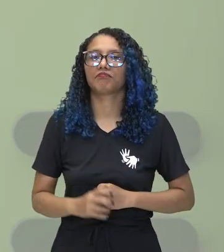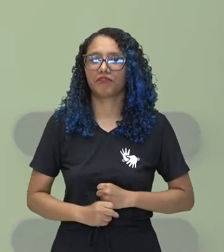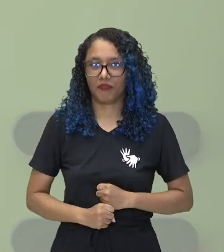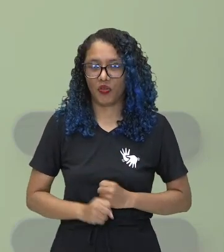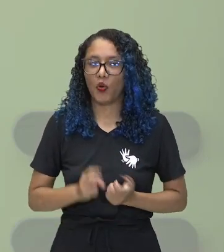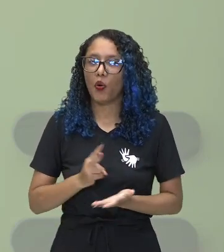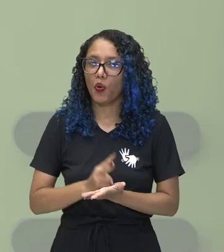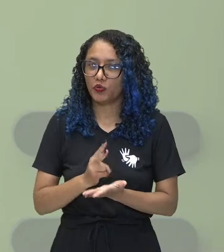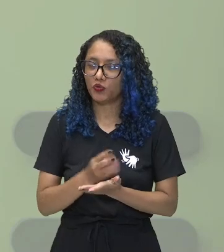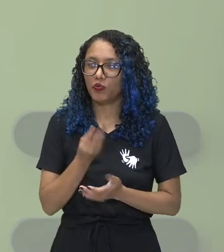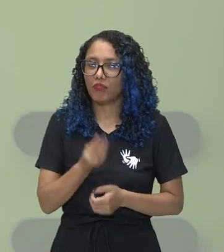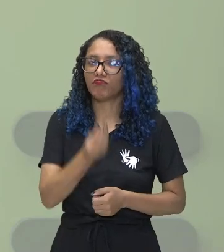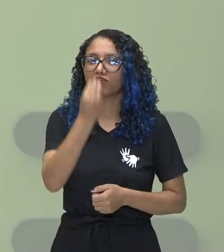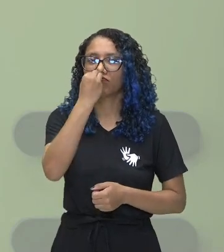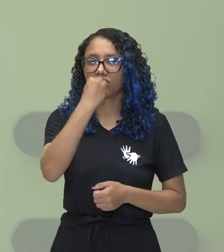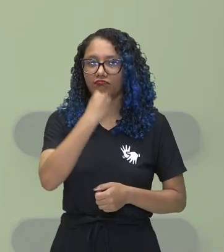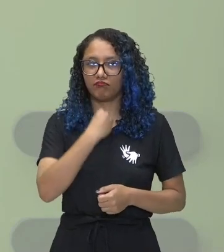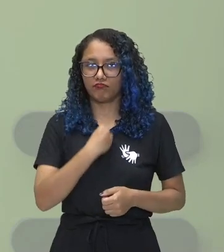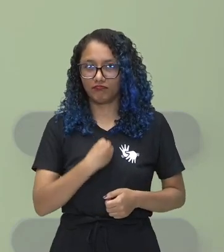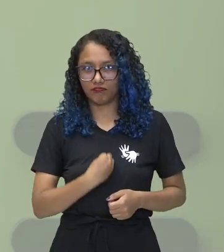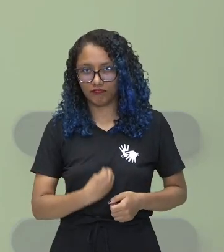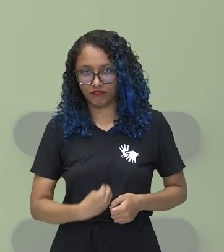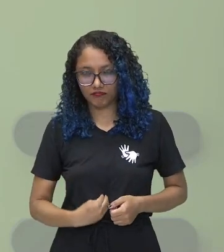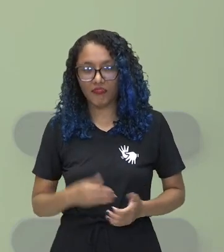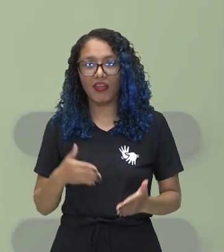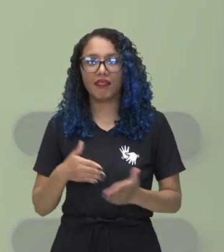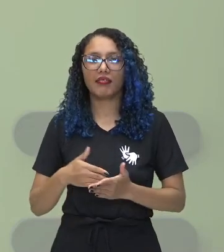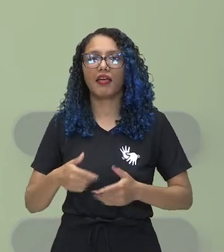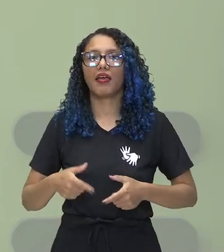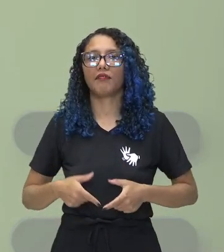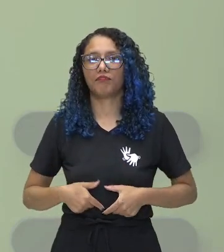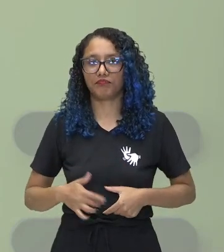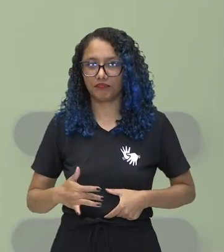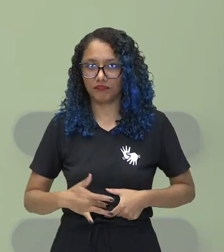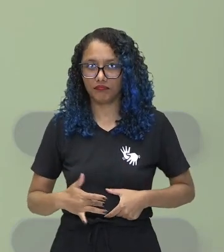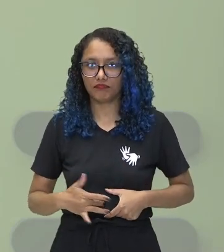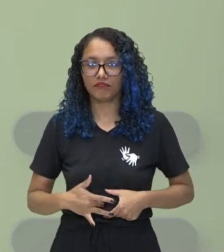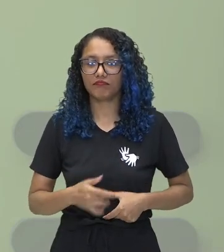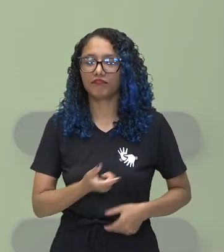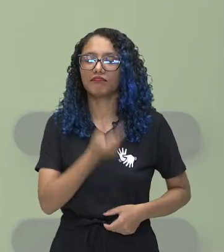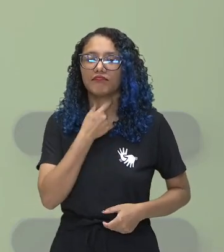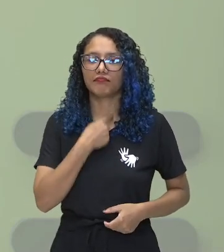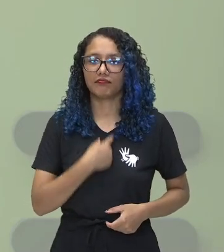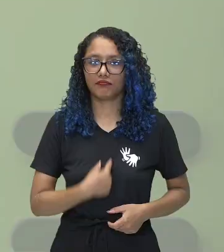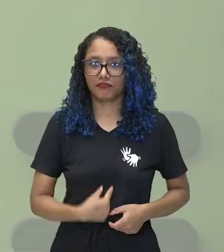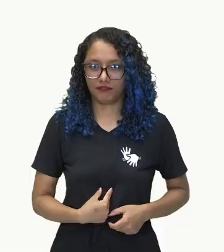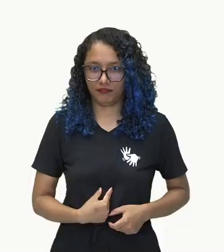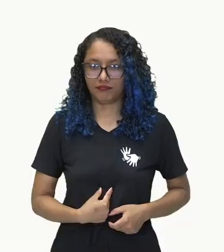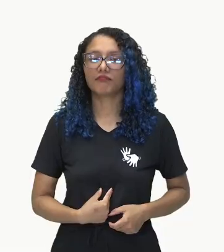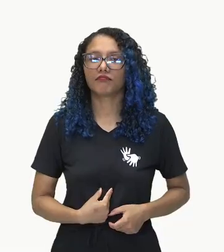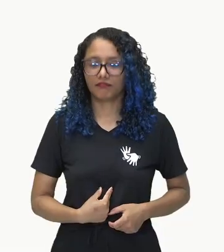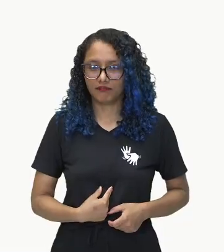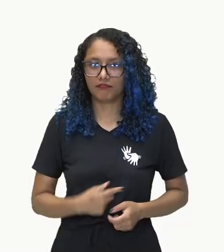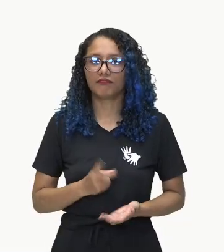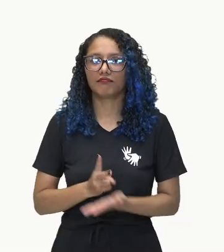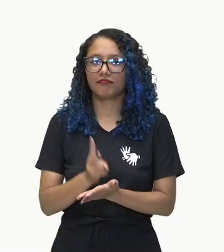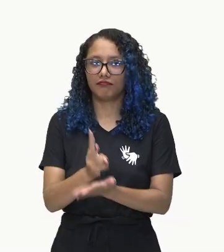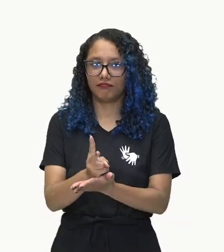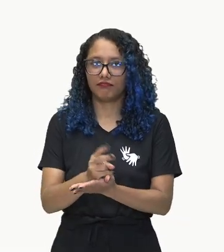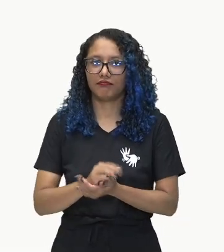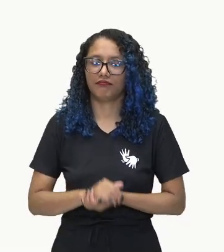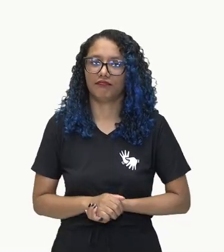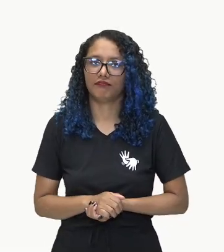bolo alimentar da boca até o estômago, da faringe exatamente até o estômago. Vamos dar continuidade